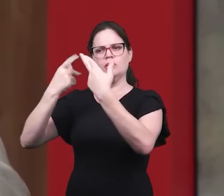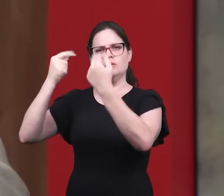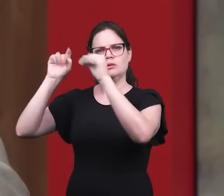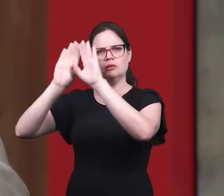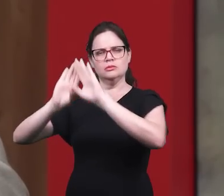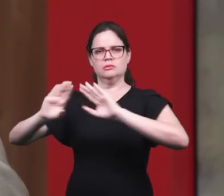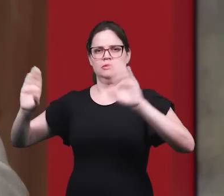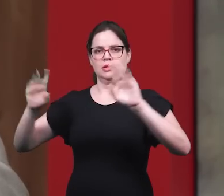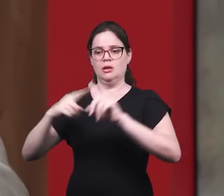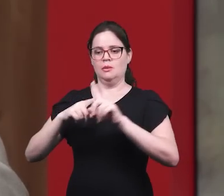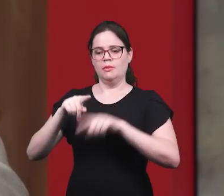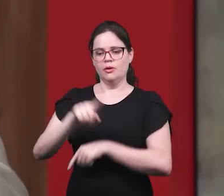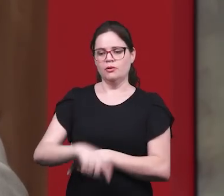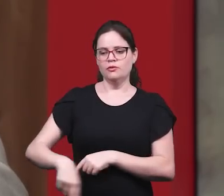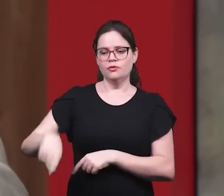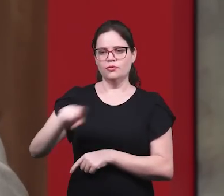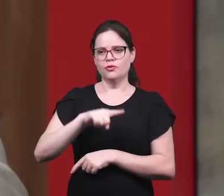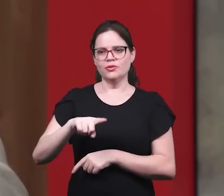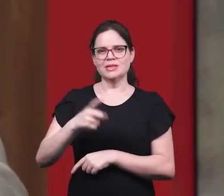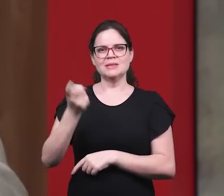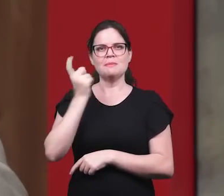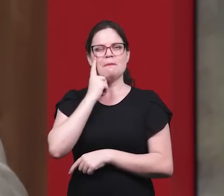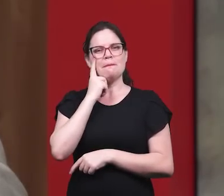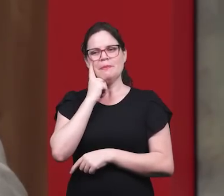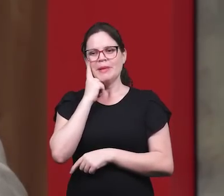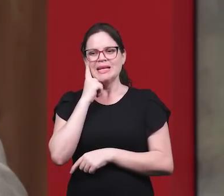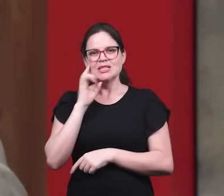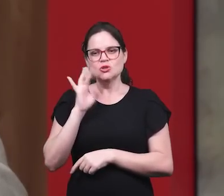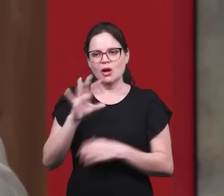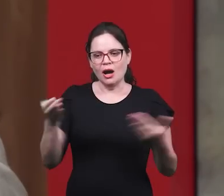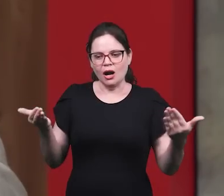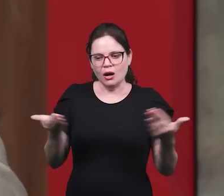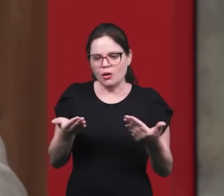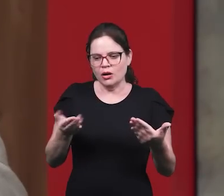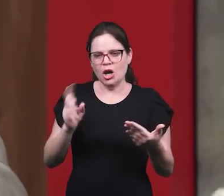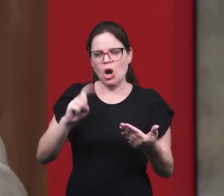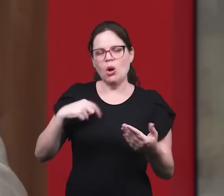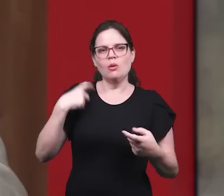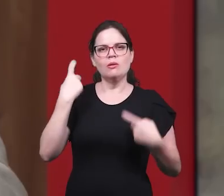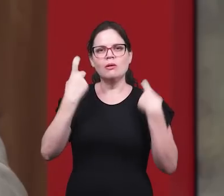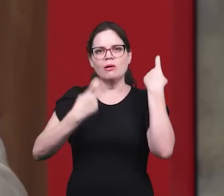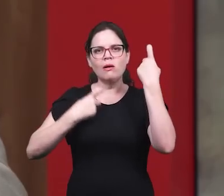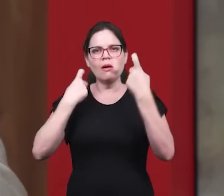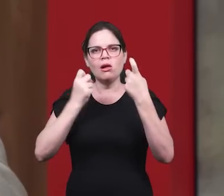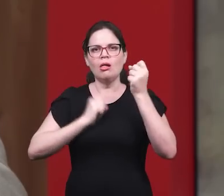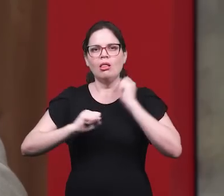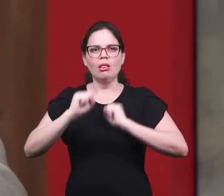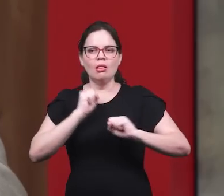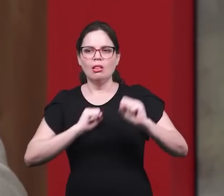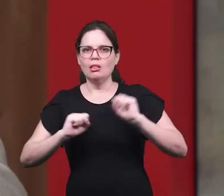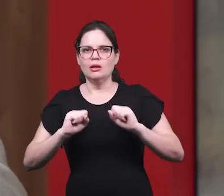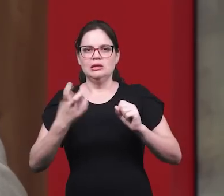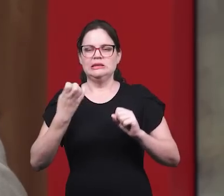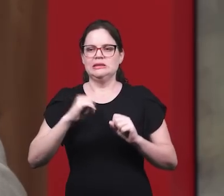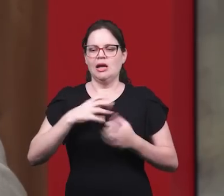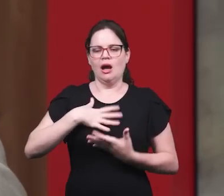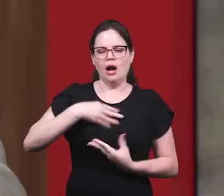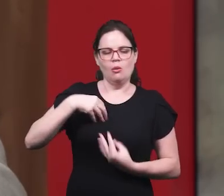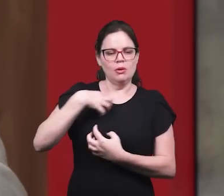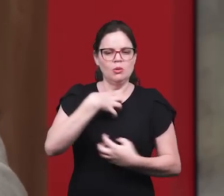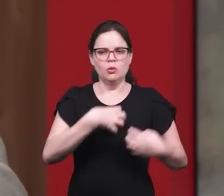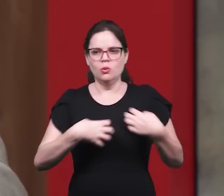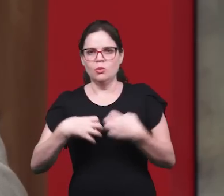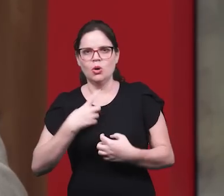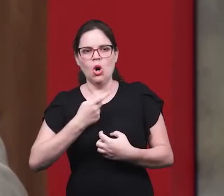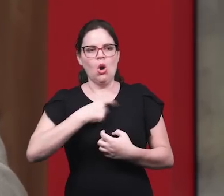que não vos movais facilmente do vosso entendimento, nem vos perturbeis, quer por espírito, quer por